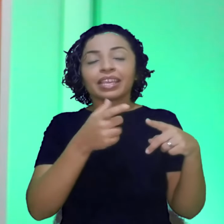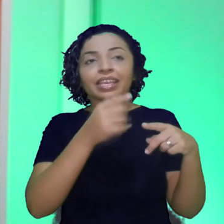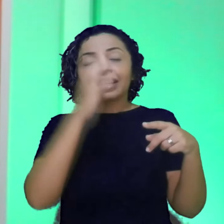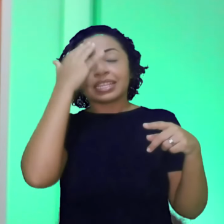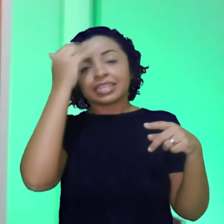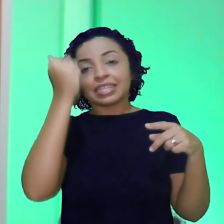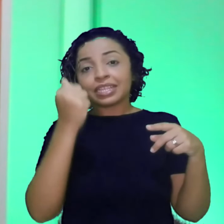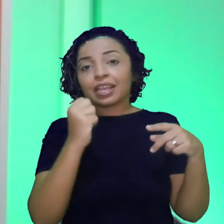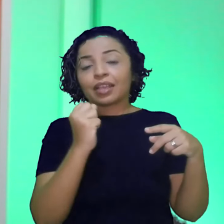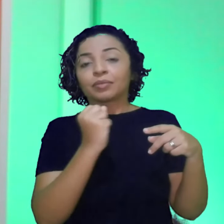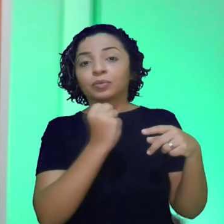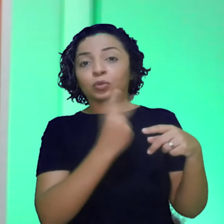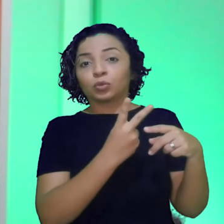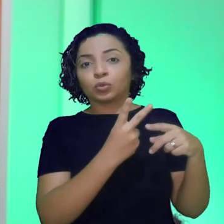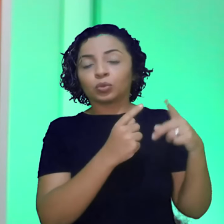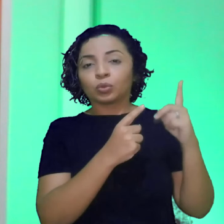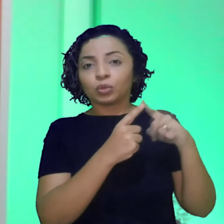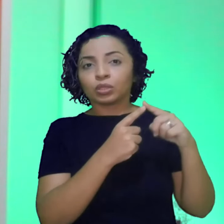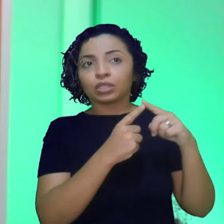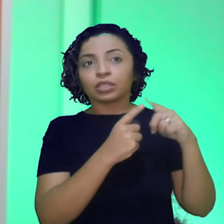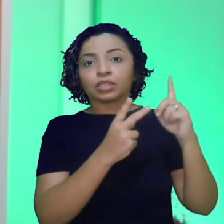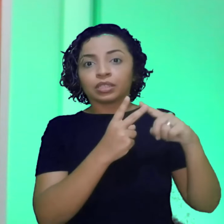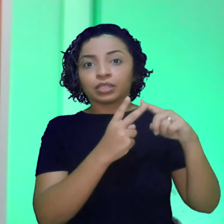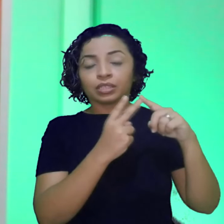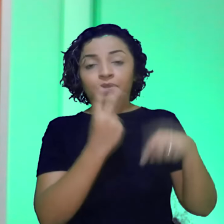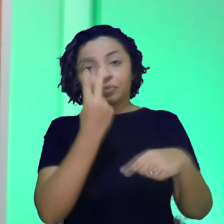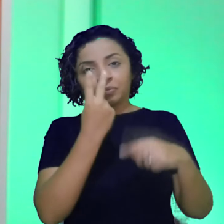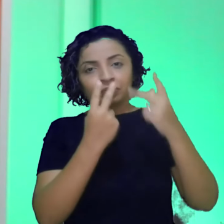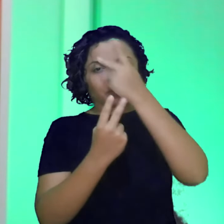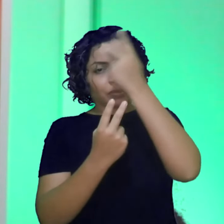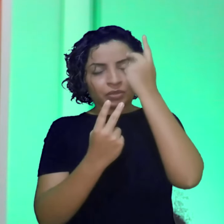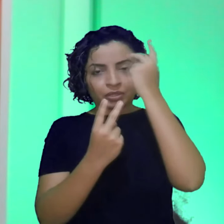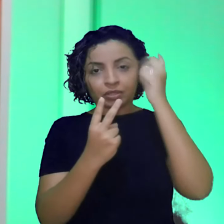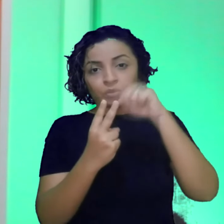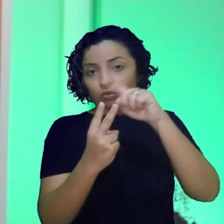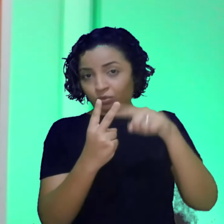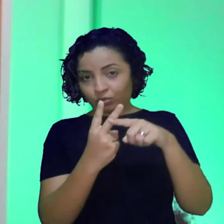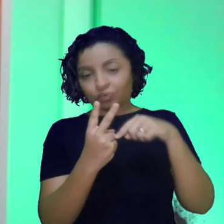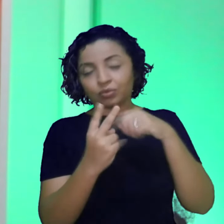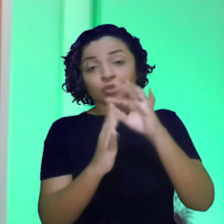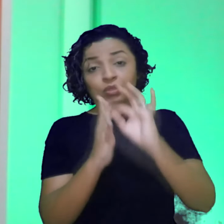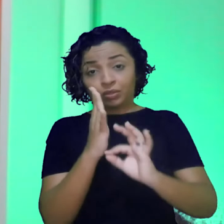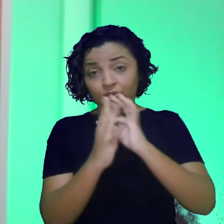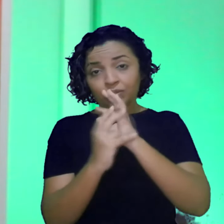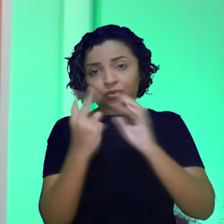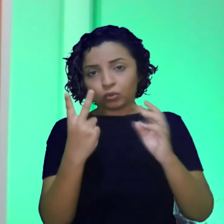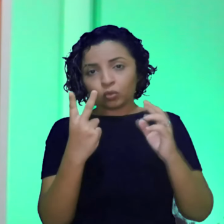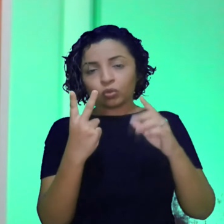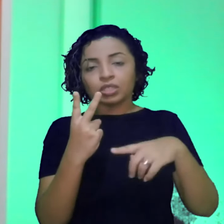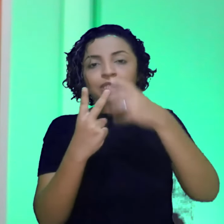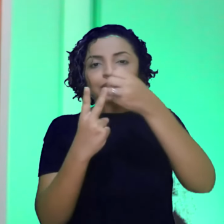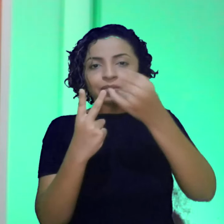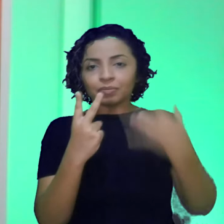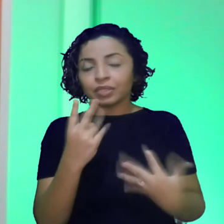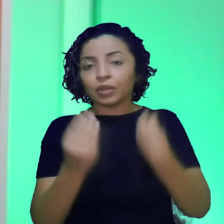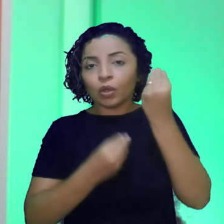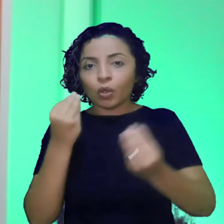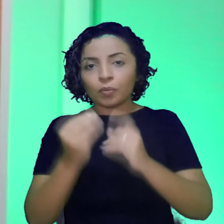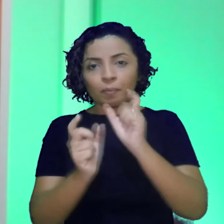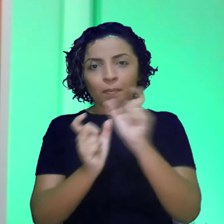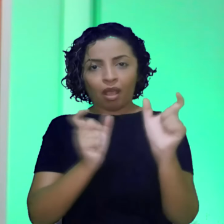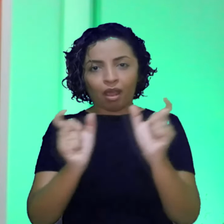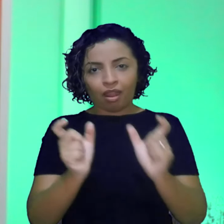multiartista franco-alemão. As micro-narrativas reunidas, eles se reuniram para contar essas histórias aqui. Contam a história de quando as